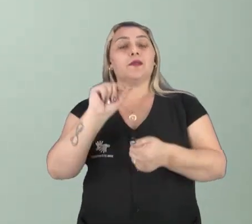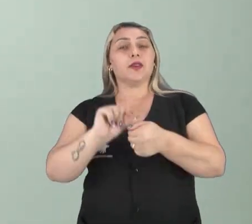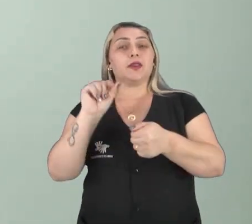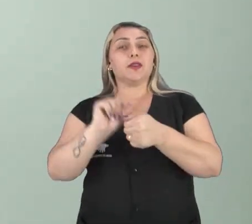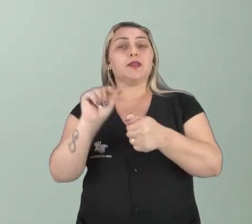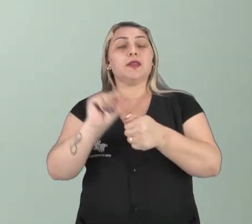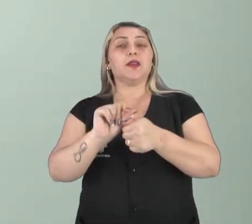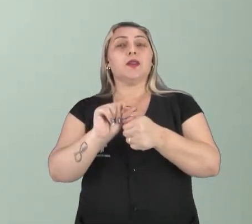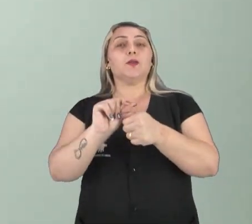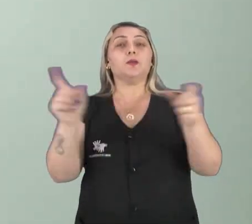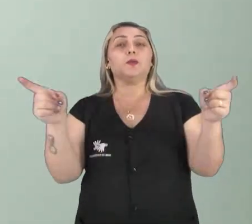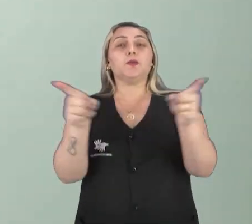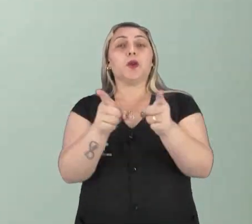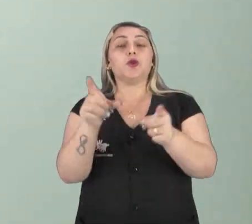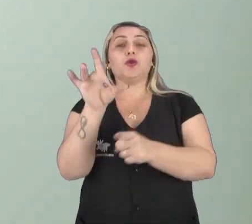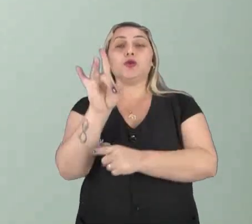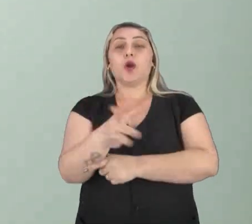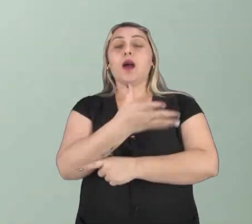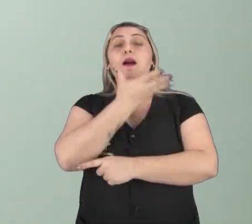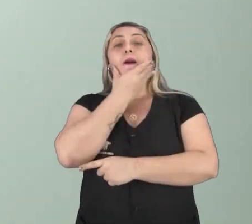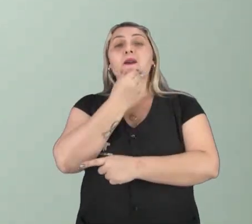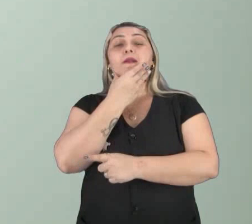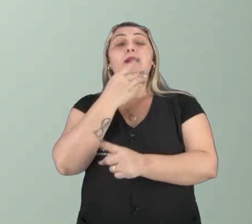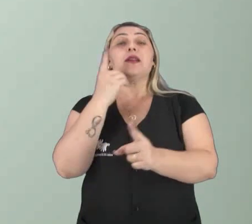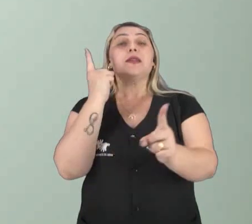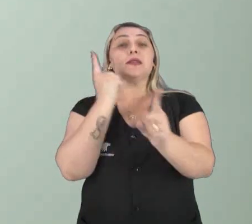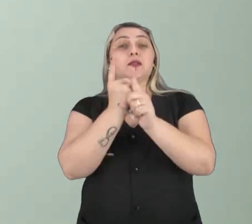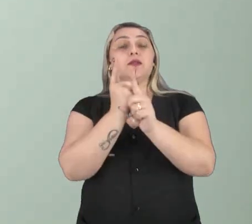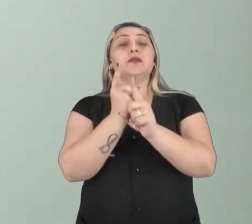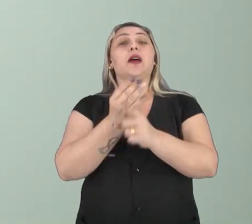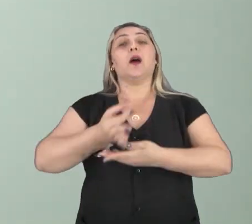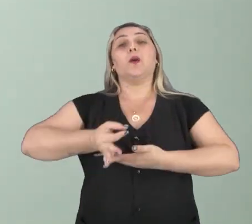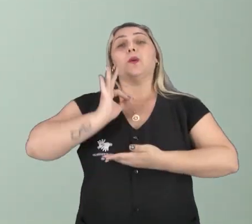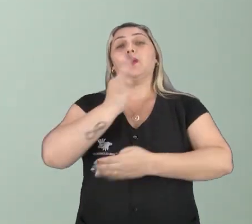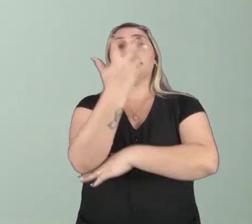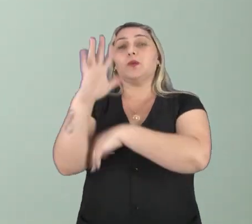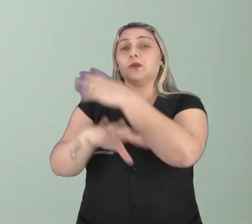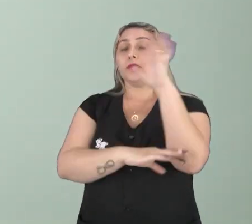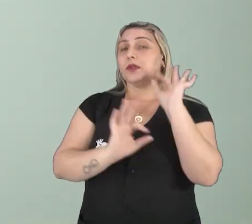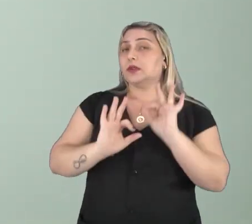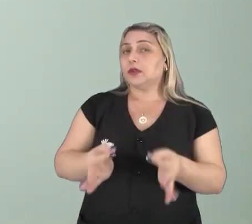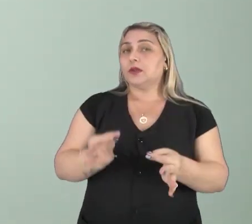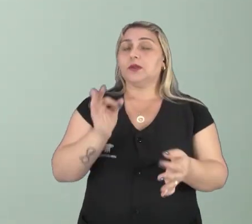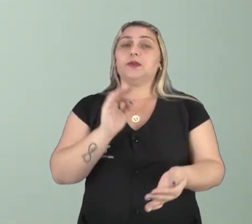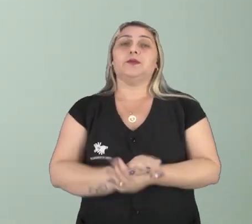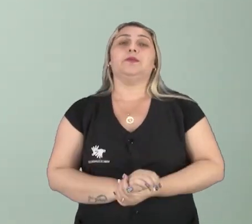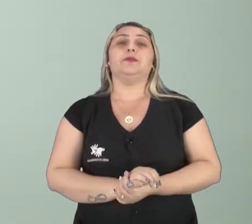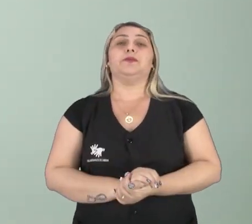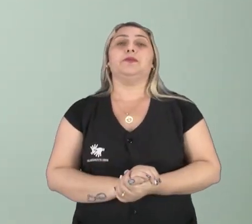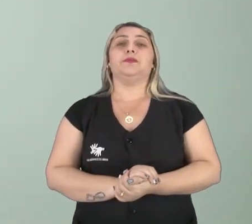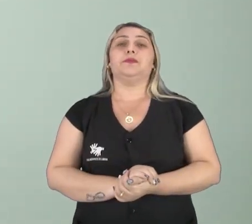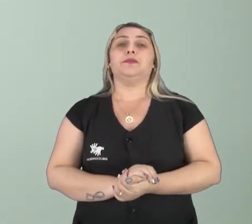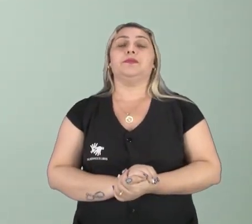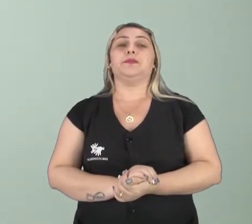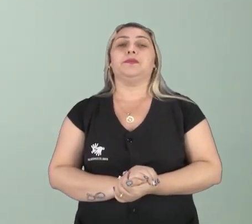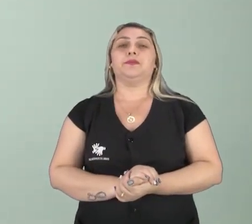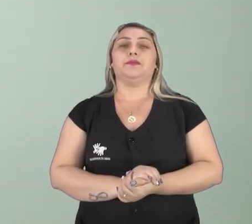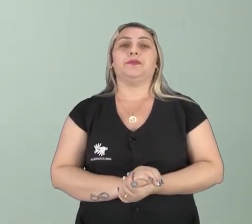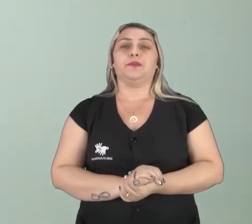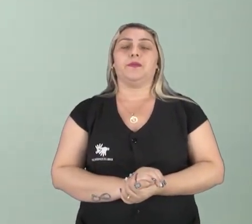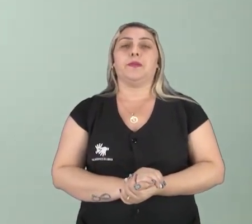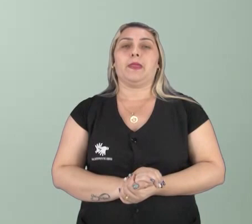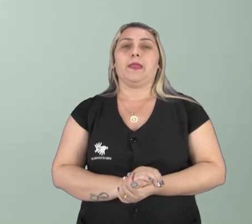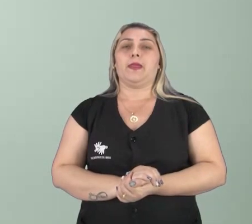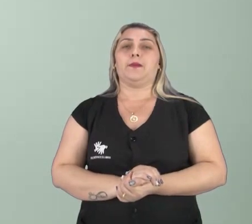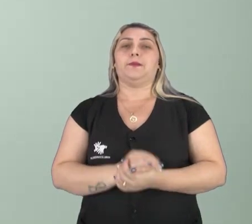uma restrição àquelas pessoas, aqueles homens que estavam ali naquele café, tá certo? Então, pessoal,